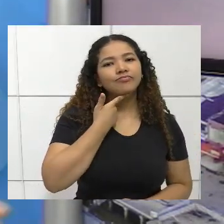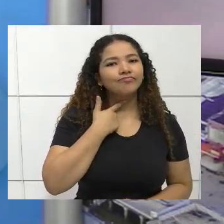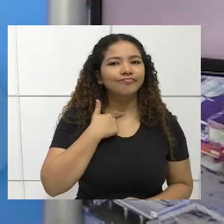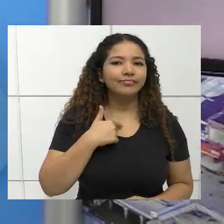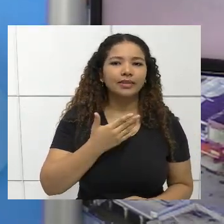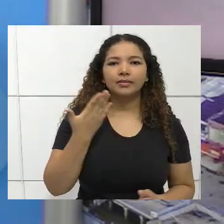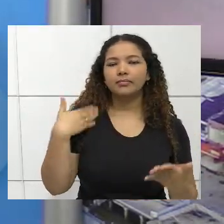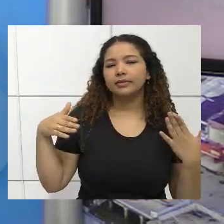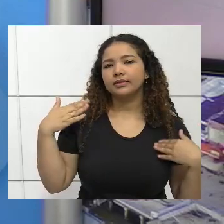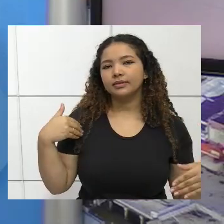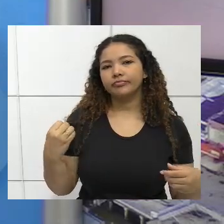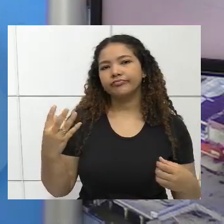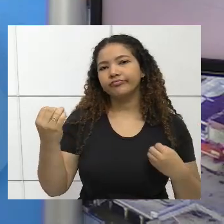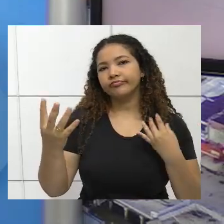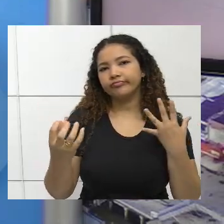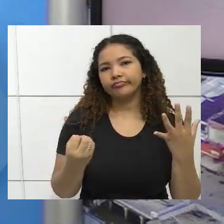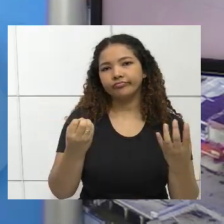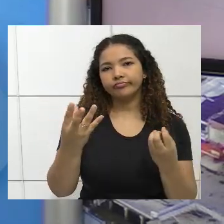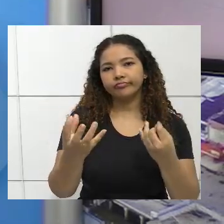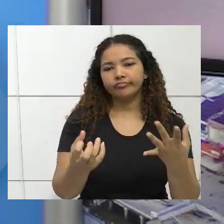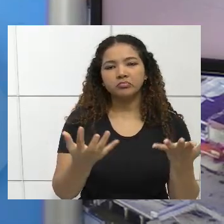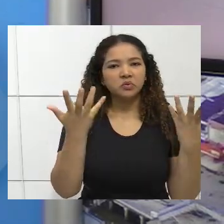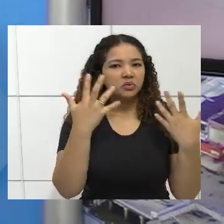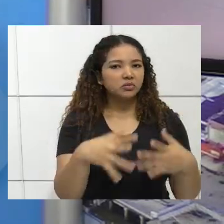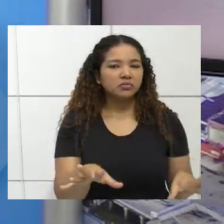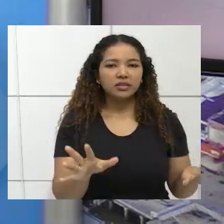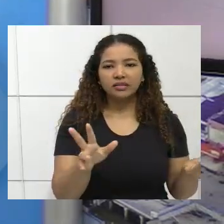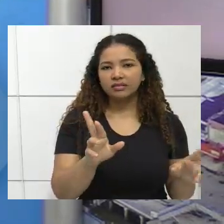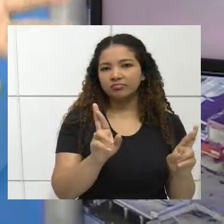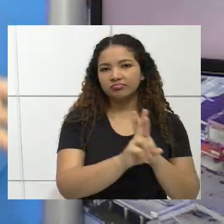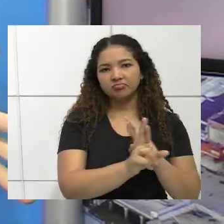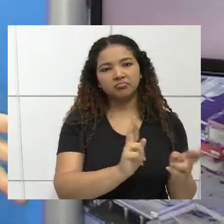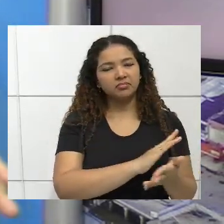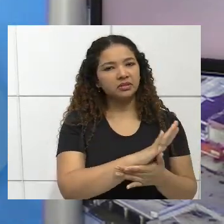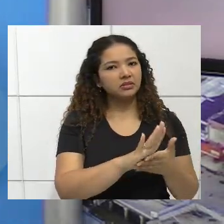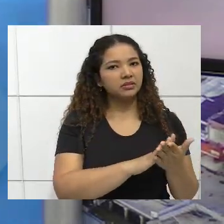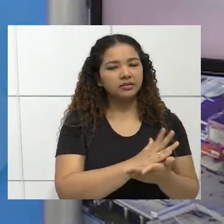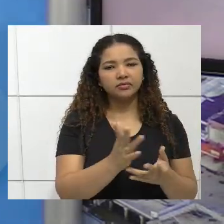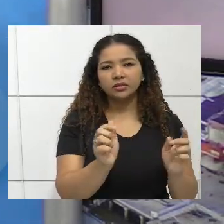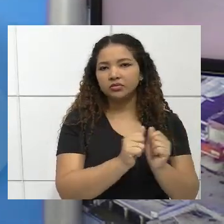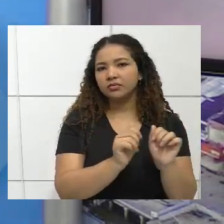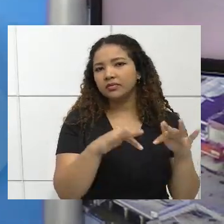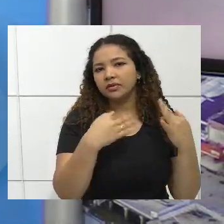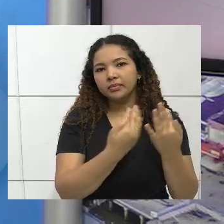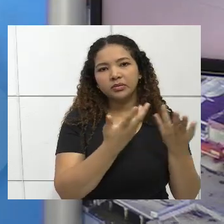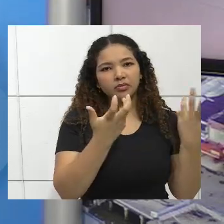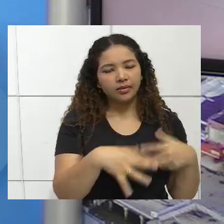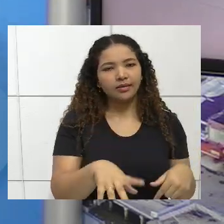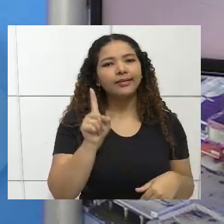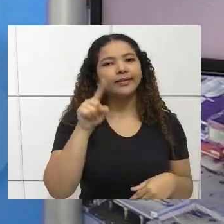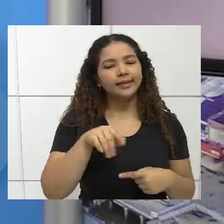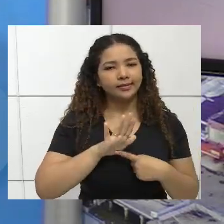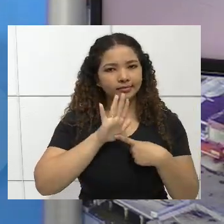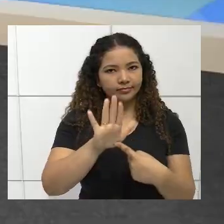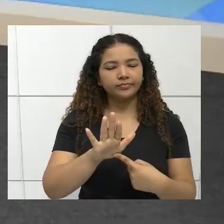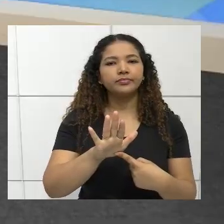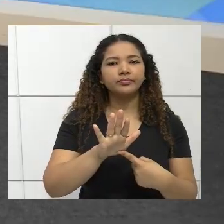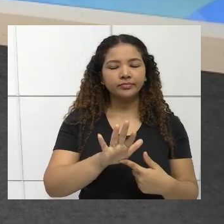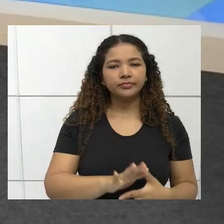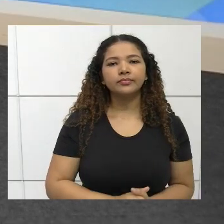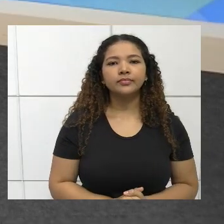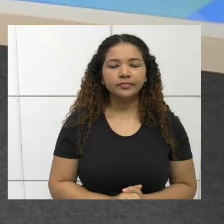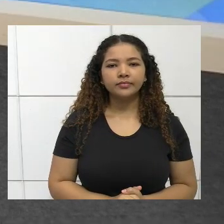sair, de estar com os amigos, de se relacionar, de fazer aqueles momentos com a família. São sinais, Márcio. De forma